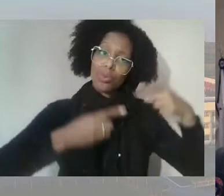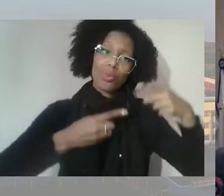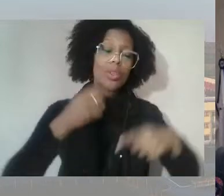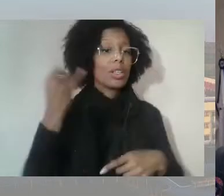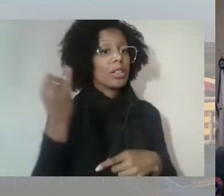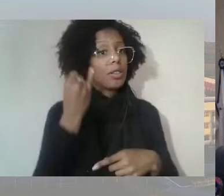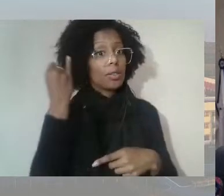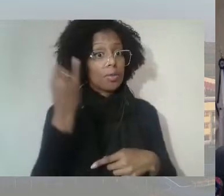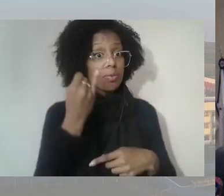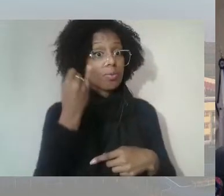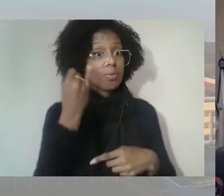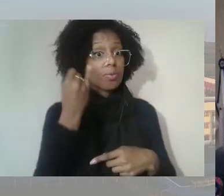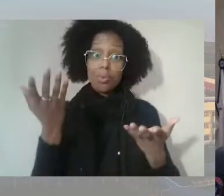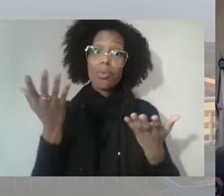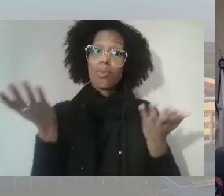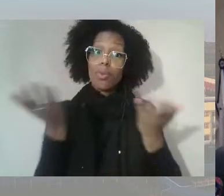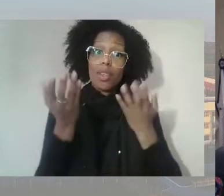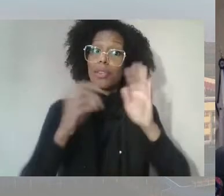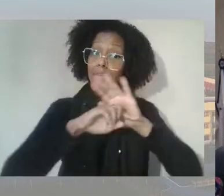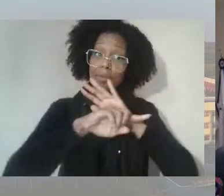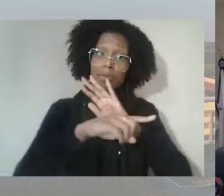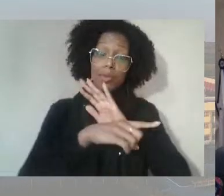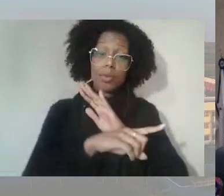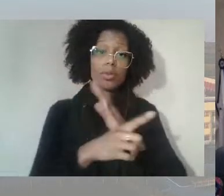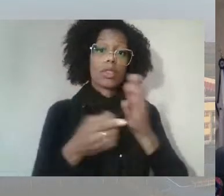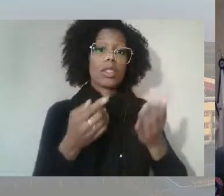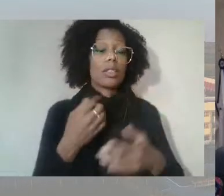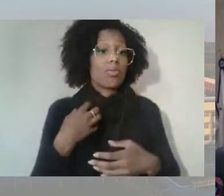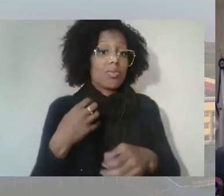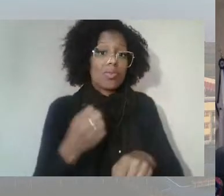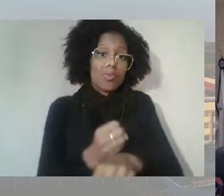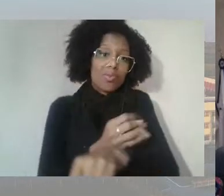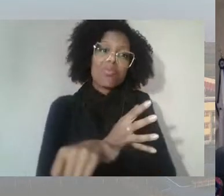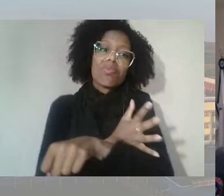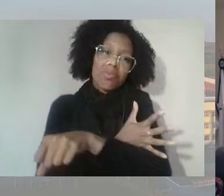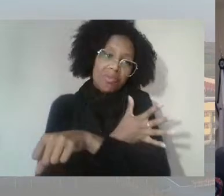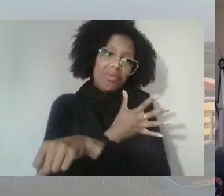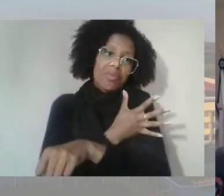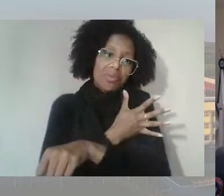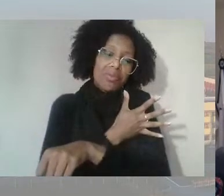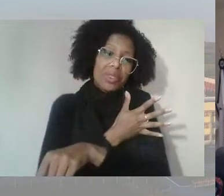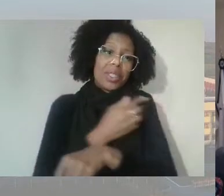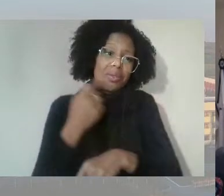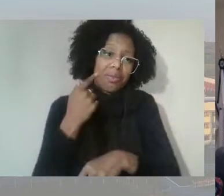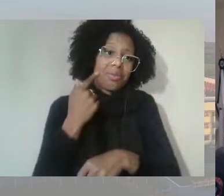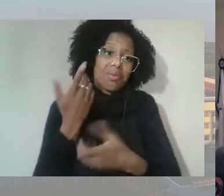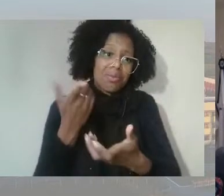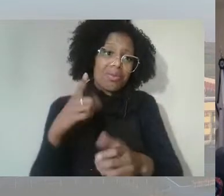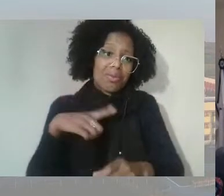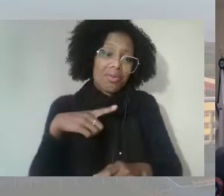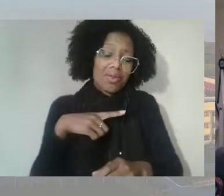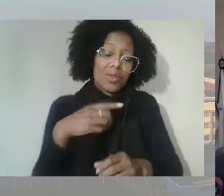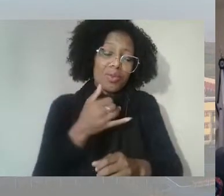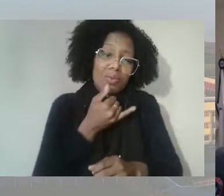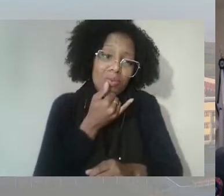dando... Eu me emociono um pouco. Desculpa.